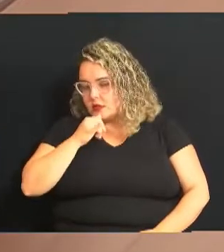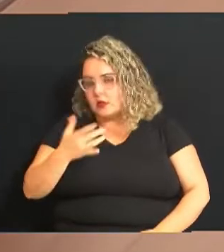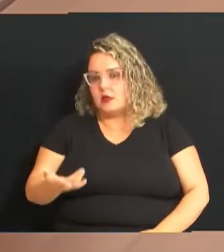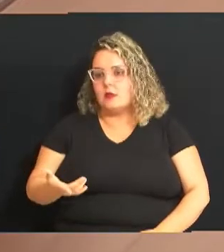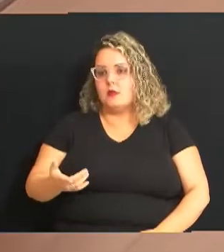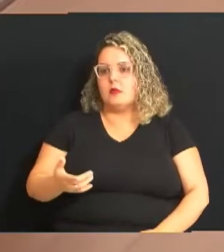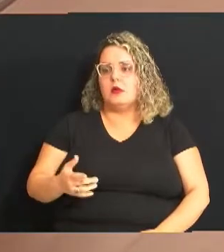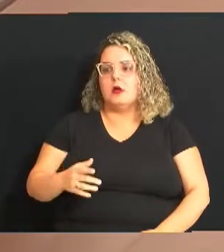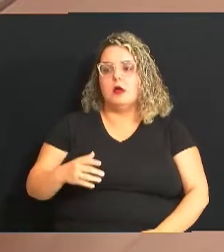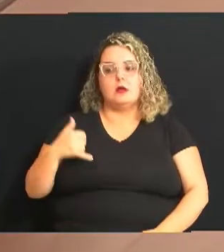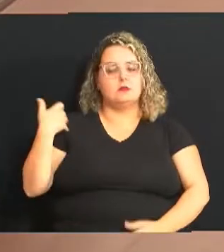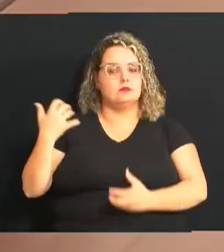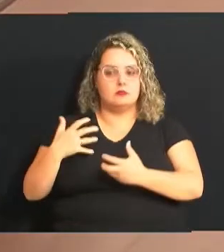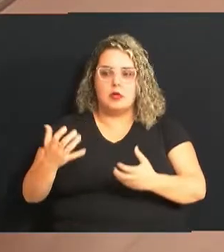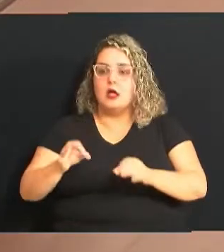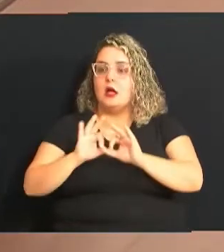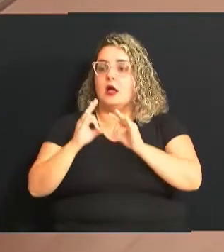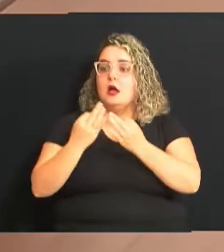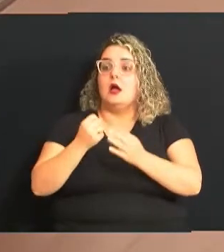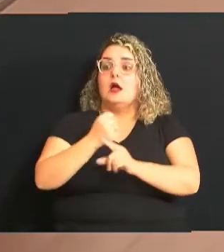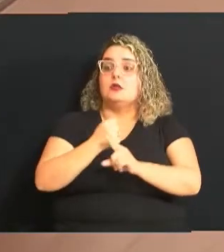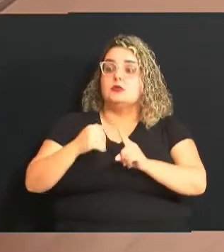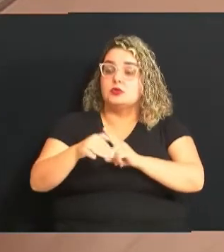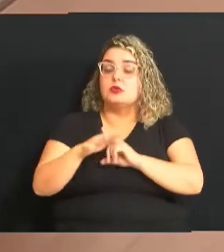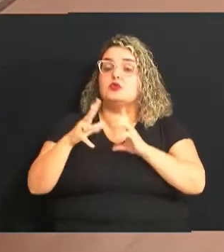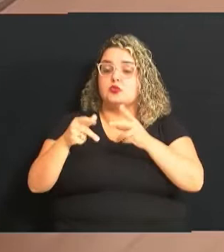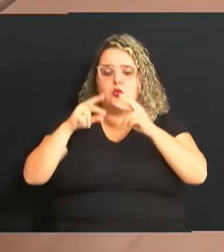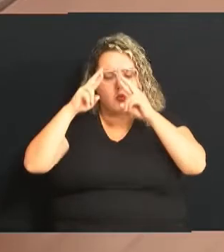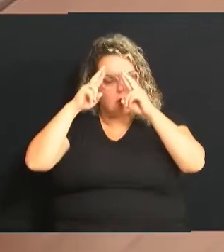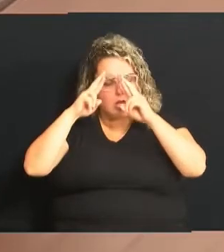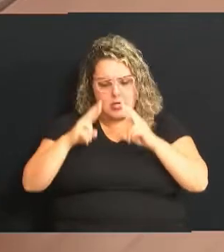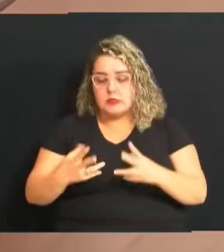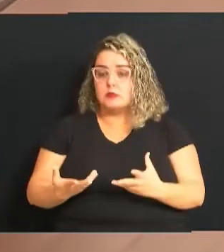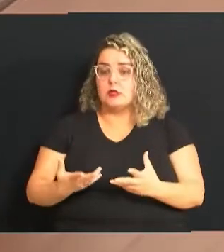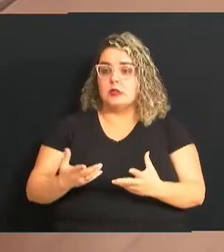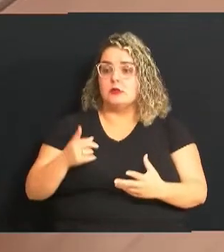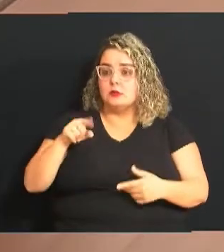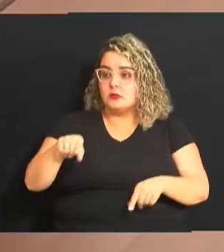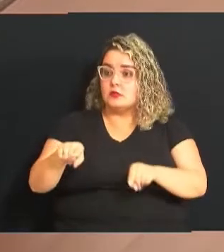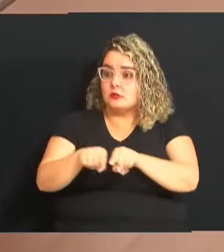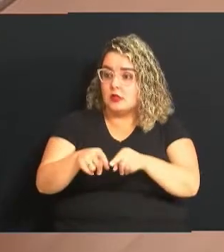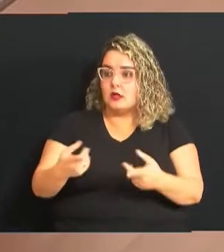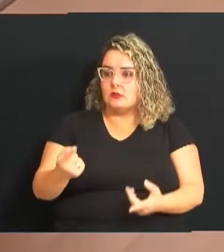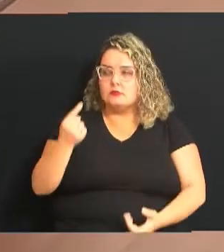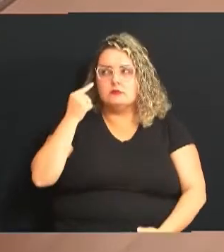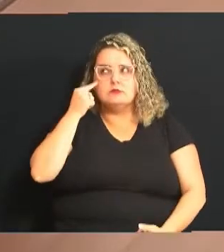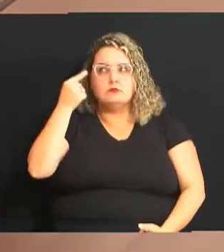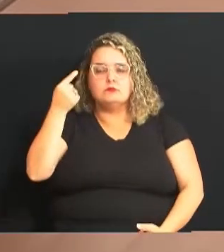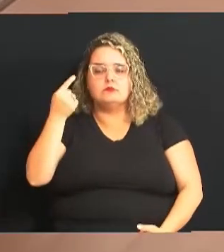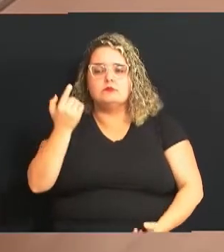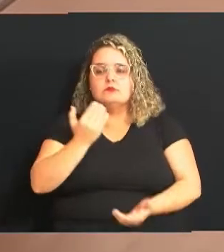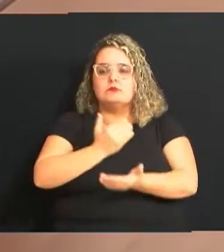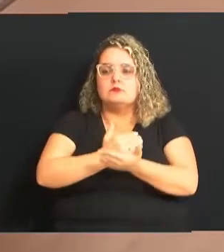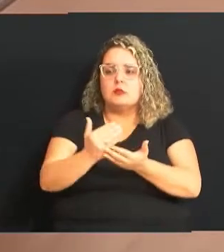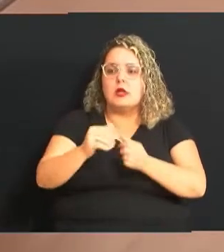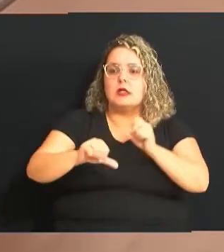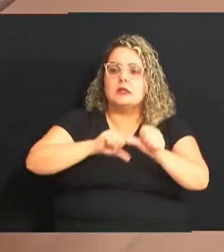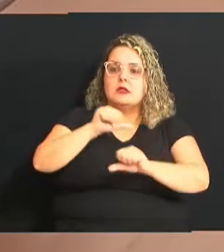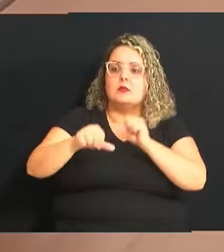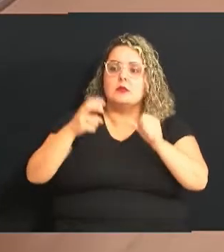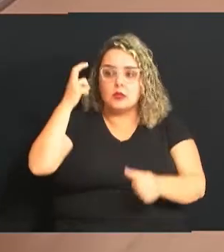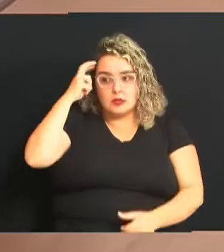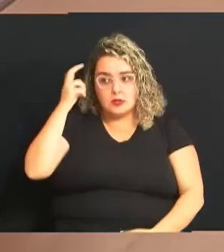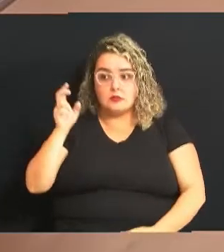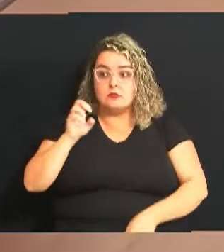própria família, a sociedade como um todo. Isso também, será que não poderia a gente pensar inicialmente nessa mudança de cultura através